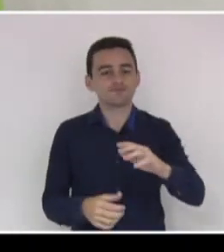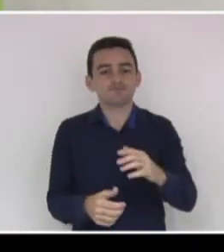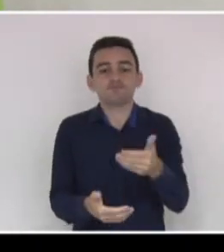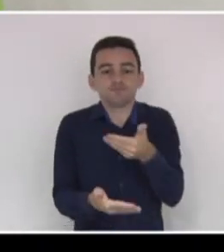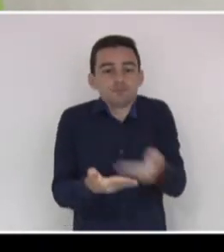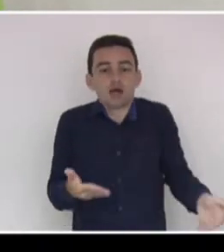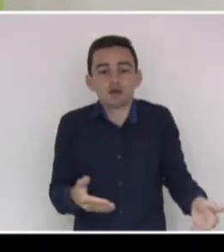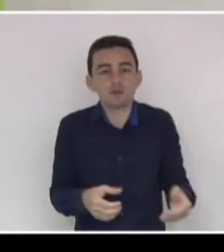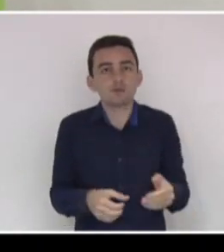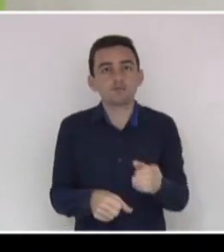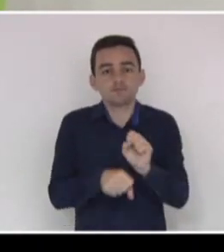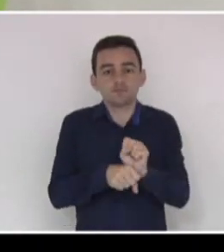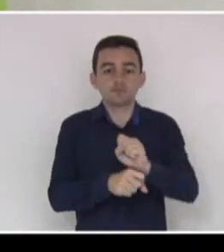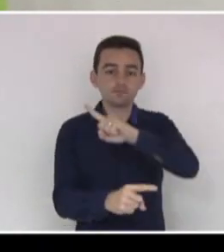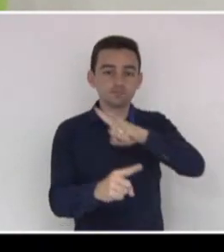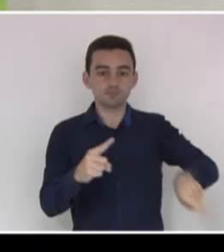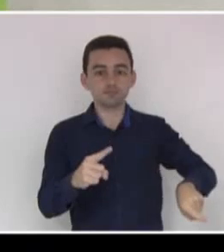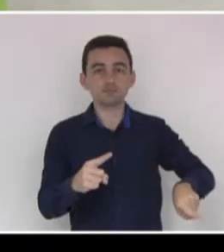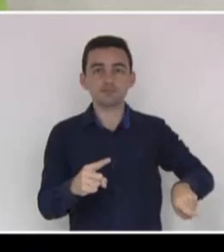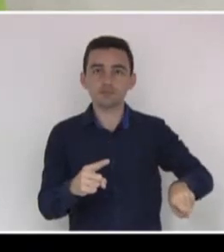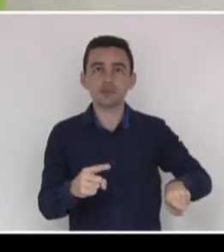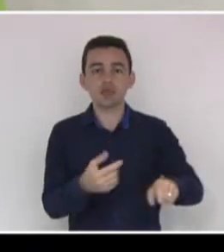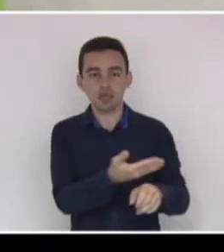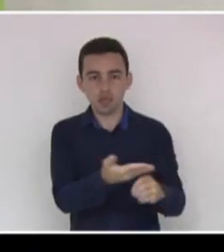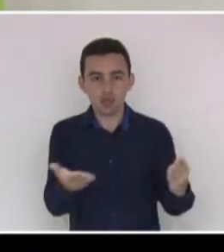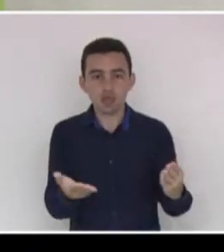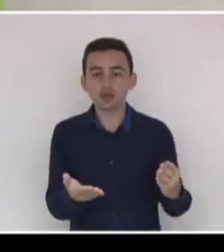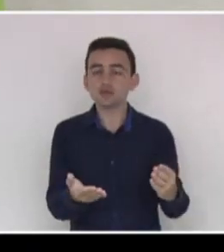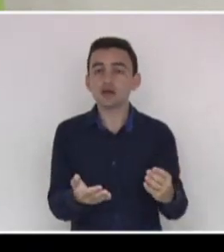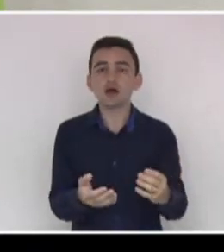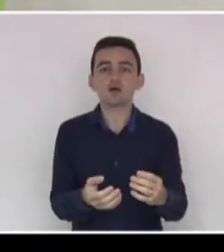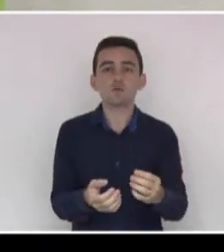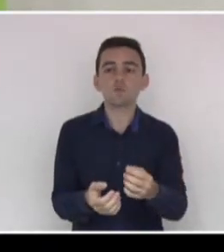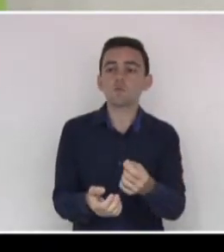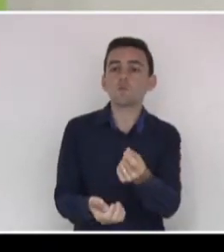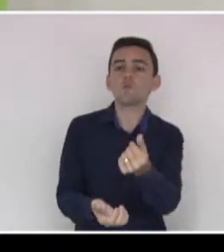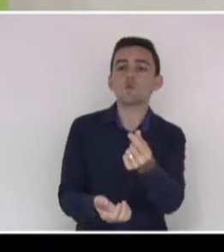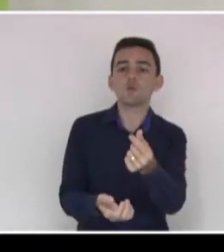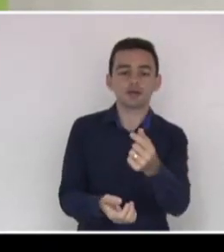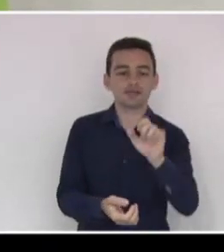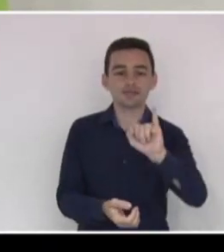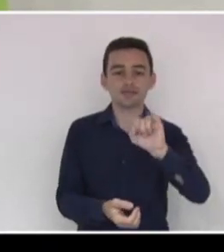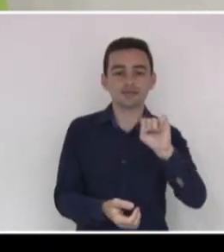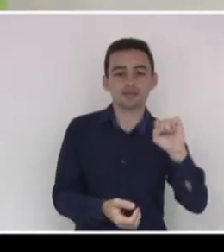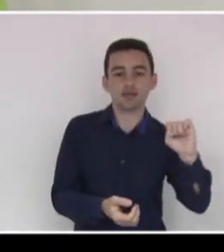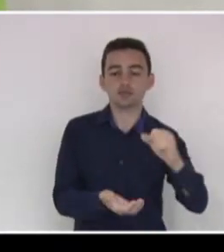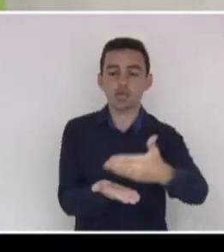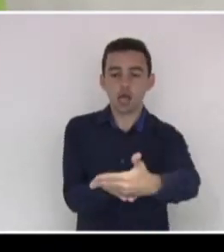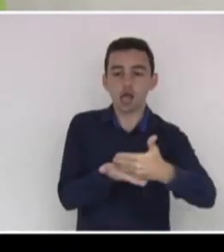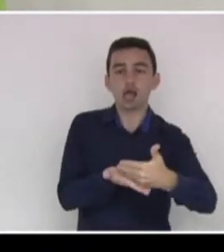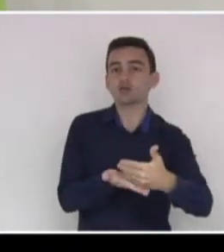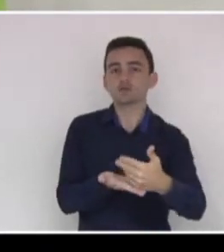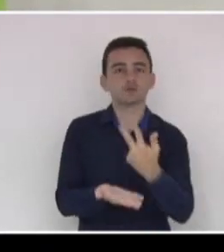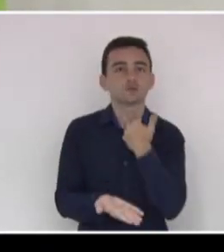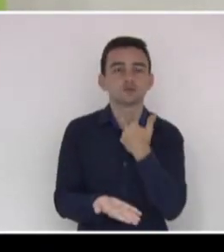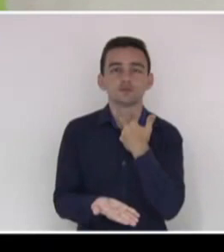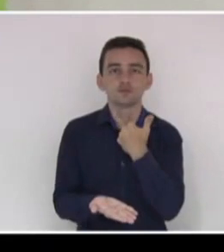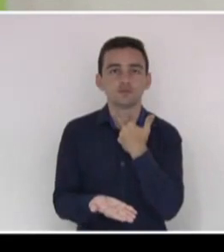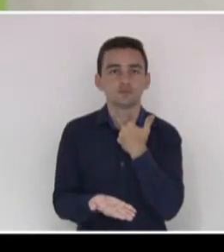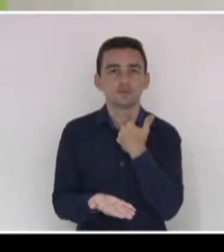impossibilitados, portanto, proibidos de cobrar o ISS nesse tipo de operação mercantil. Ou